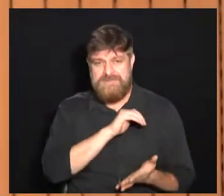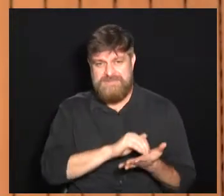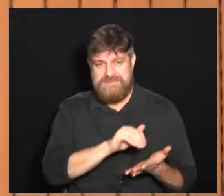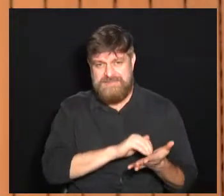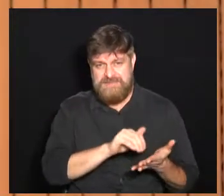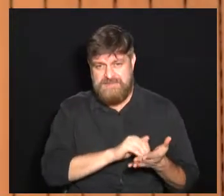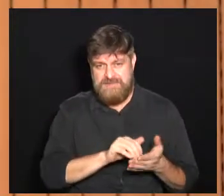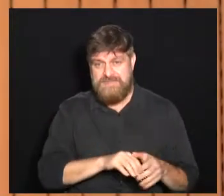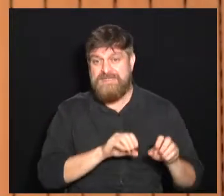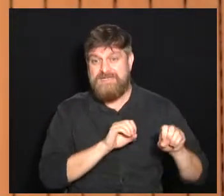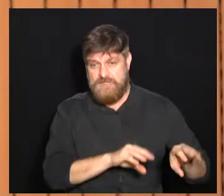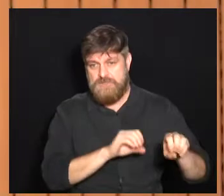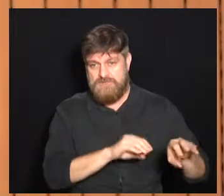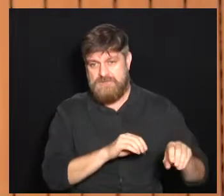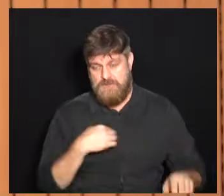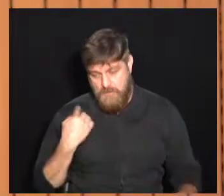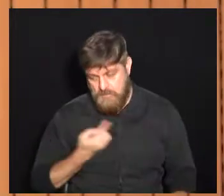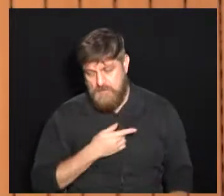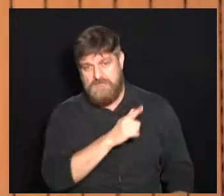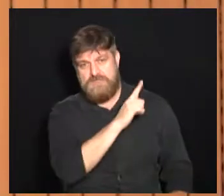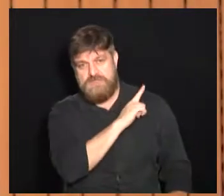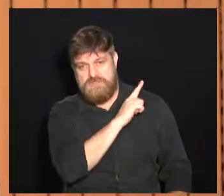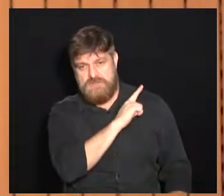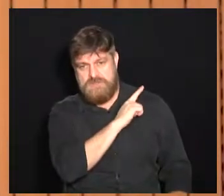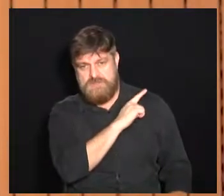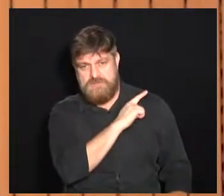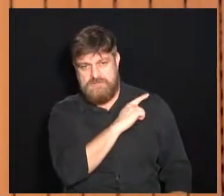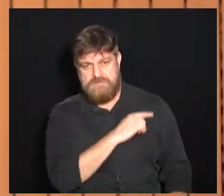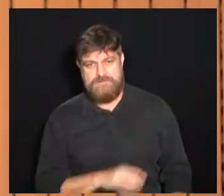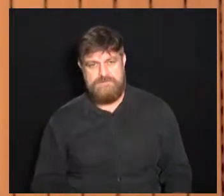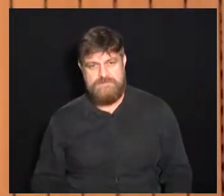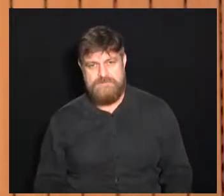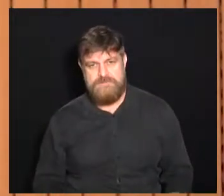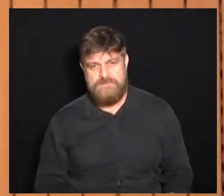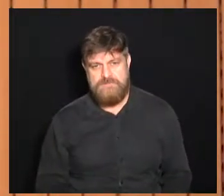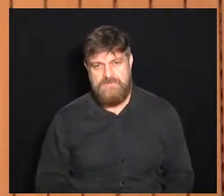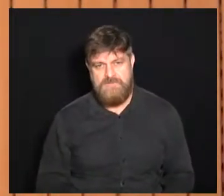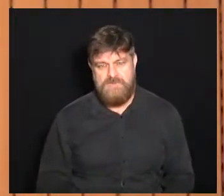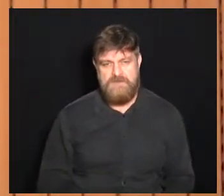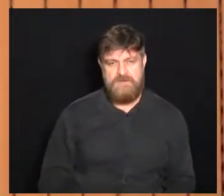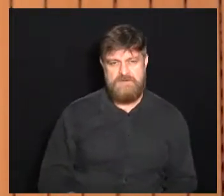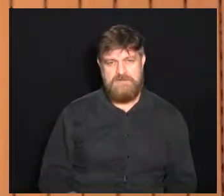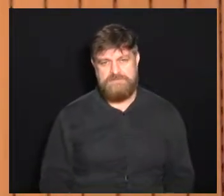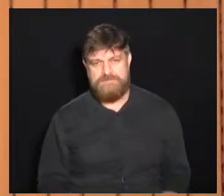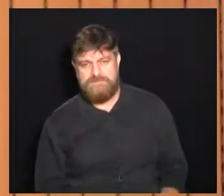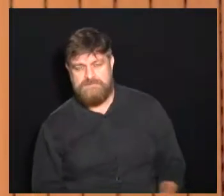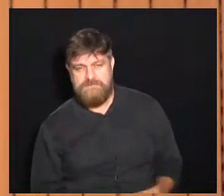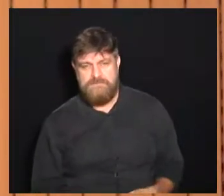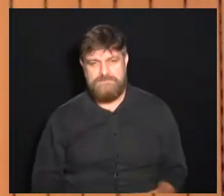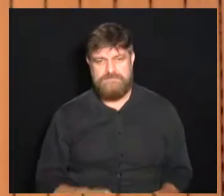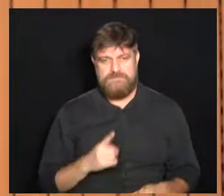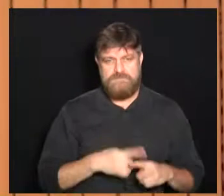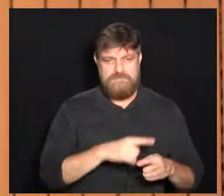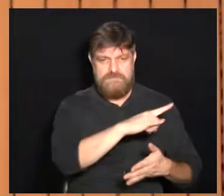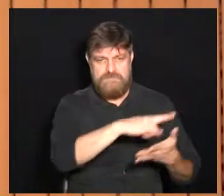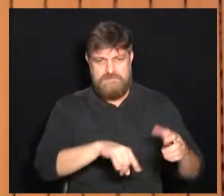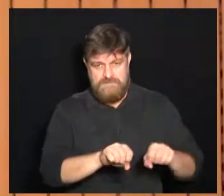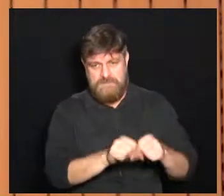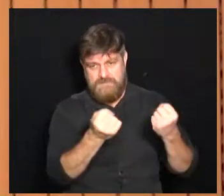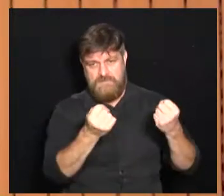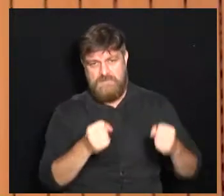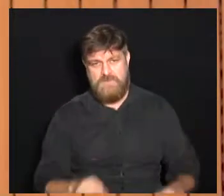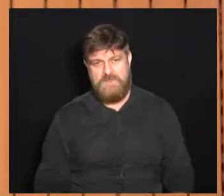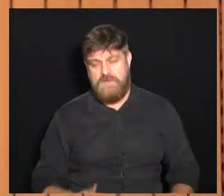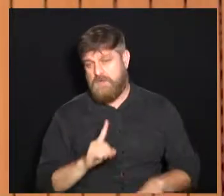Municipal de Educação. A gestão é nossa. E o motivo da rescisão eu também já falei,